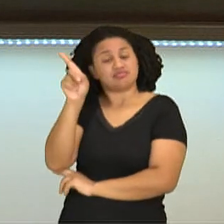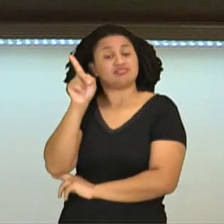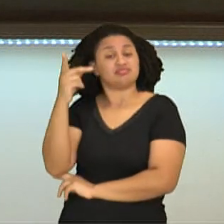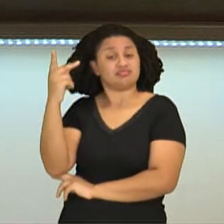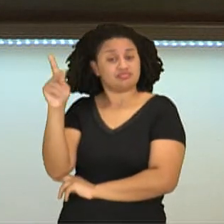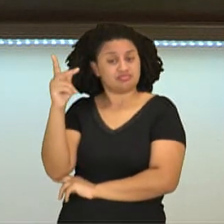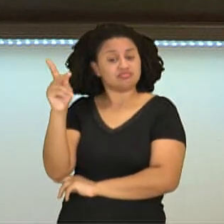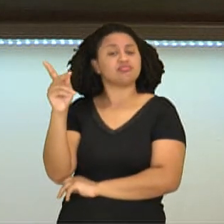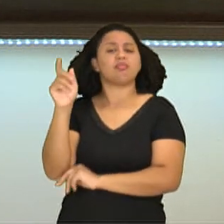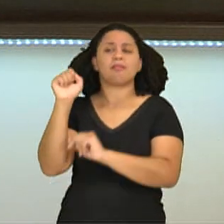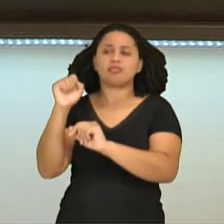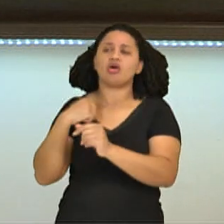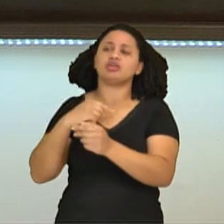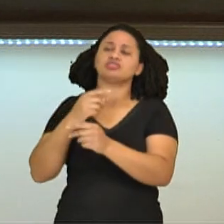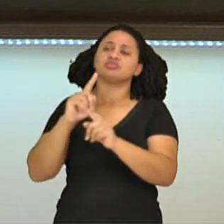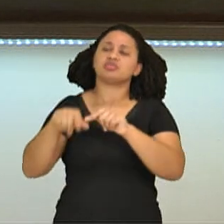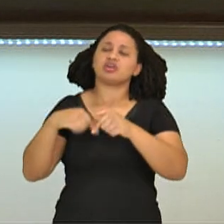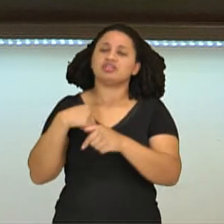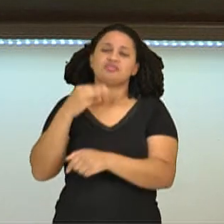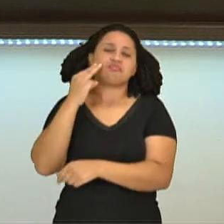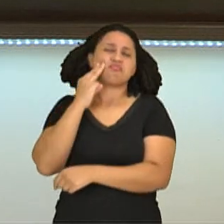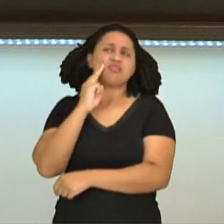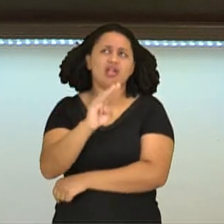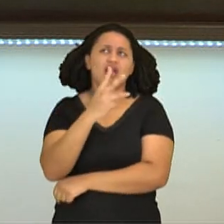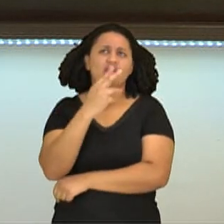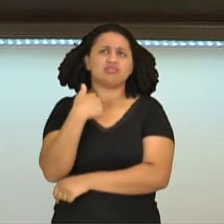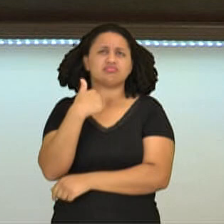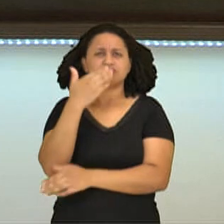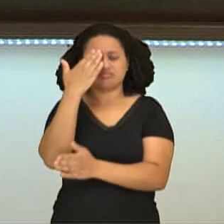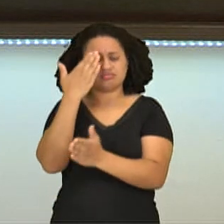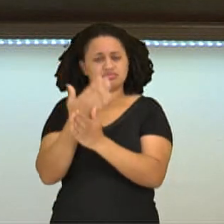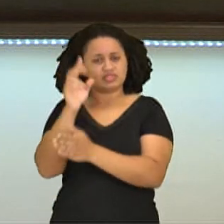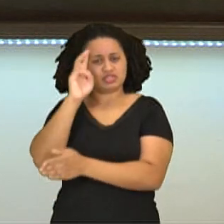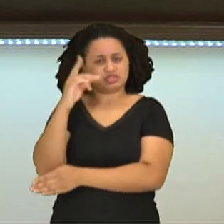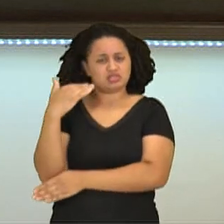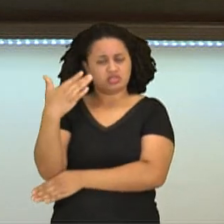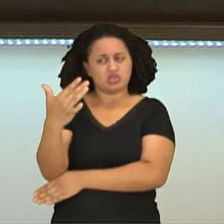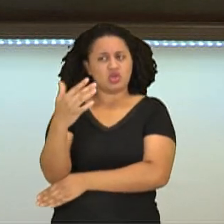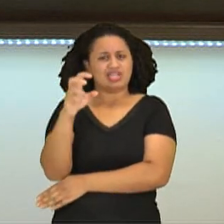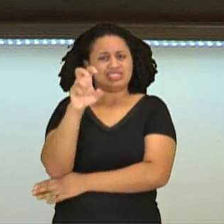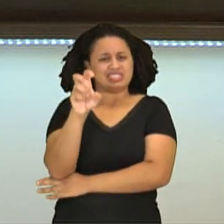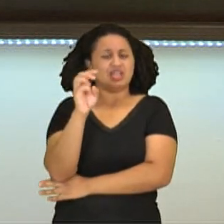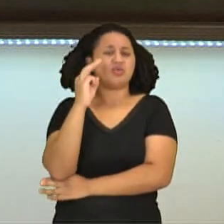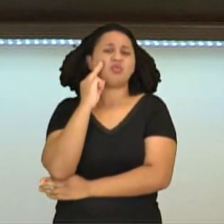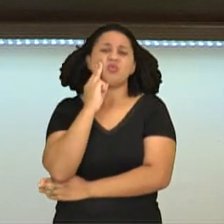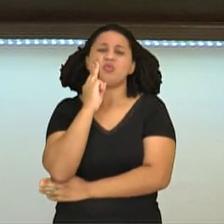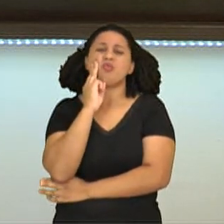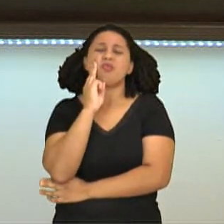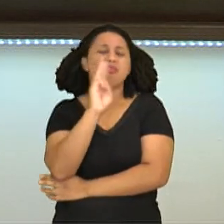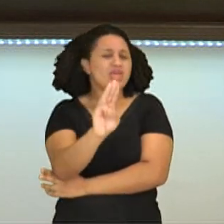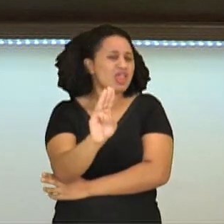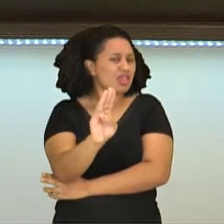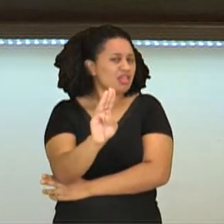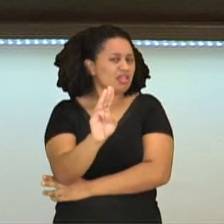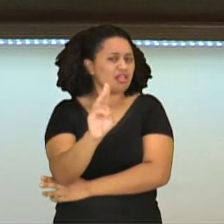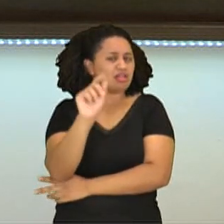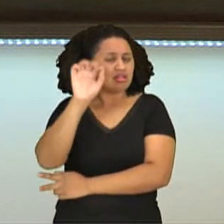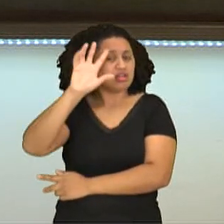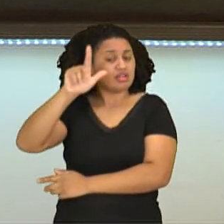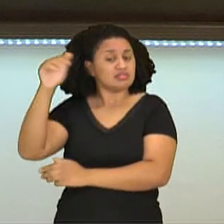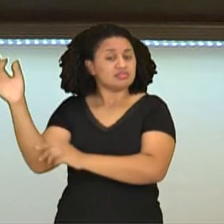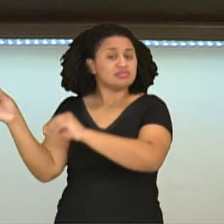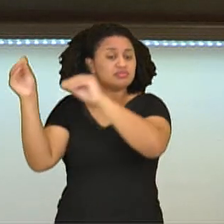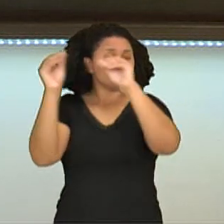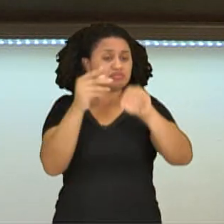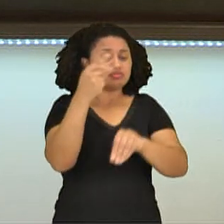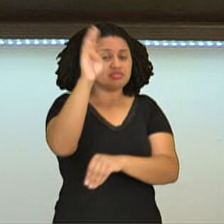com milhares, acredita-se na história, que aproximadamente 5 milhões de africanos vieram trabalhar ao